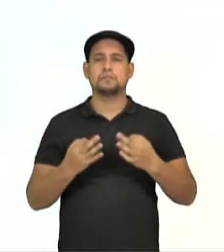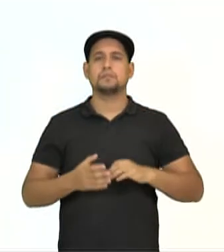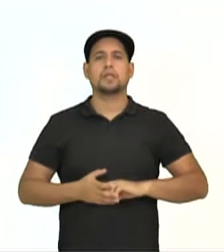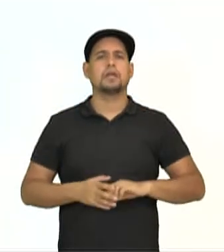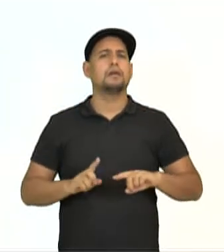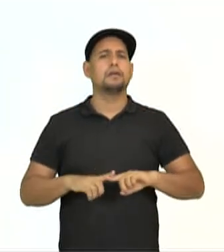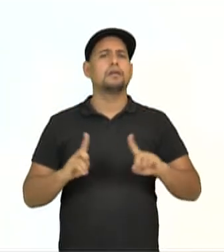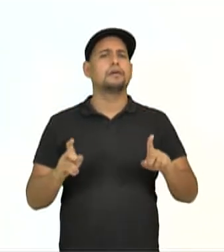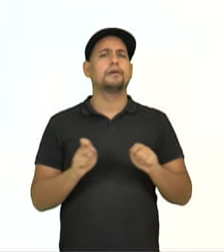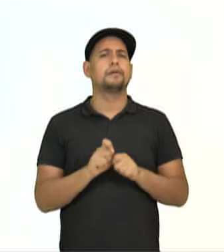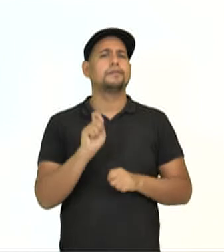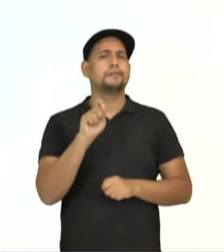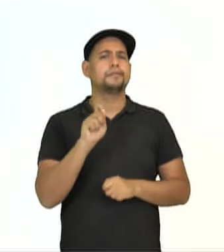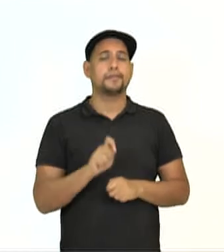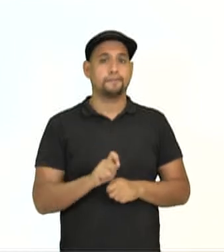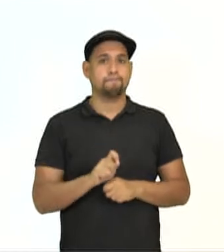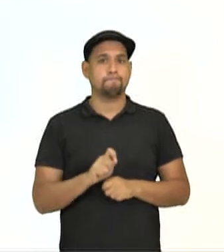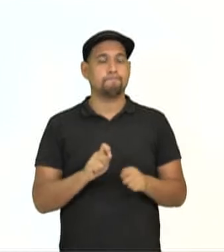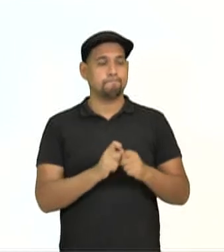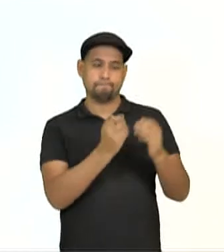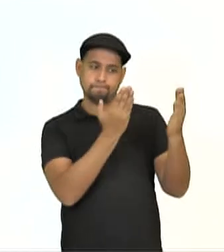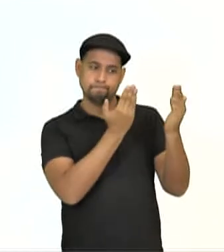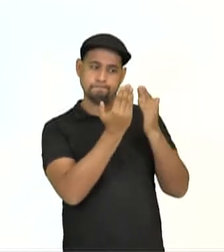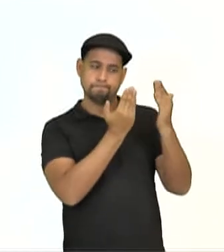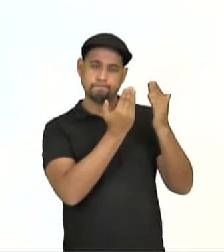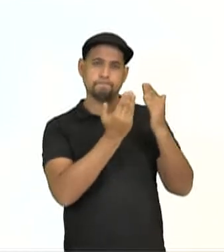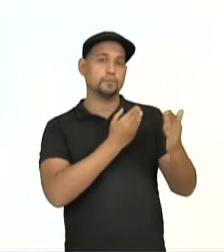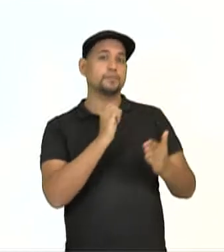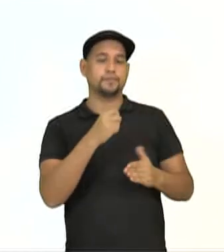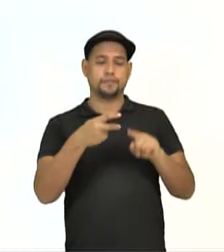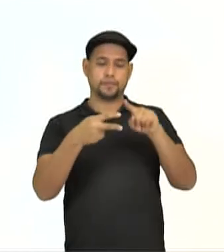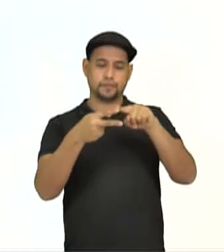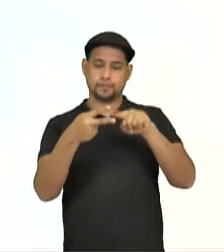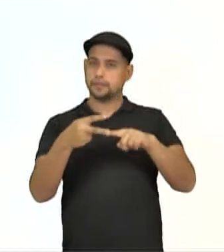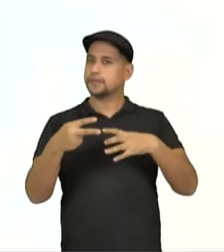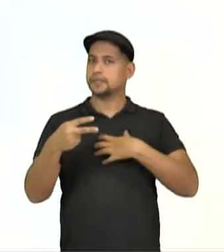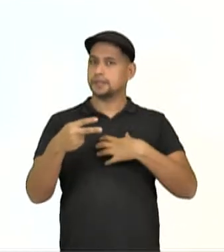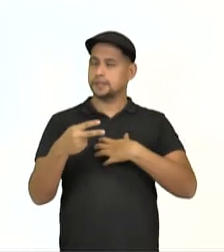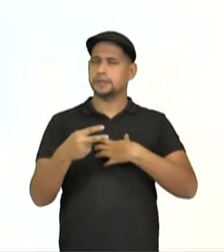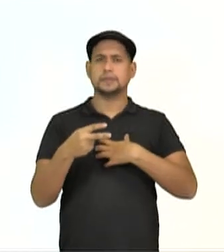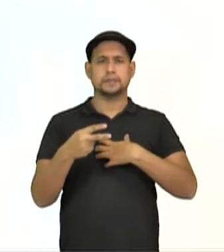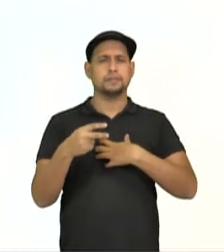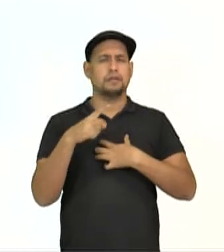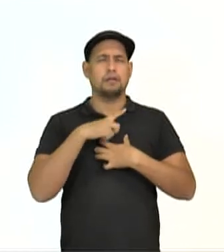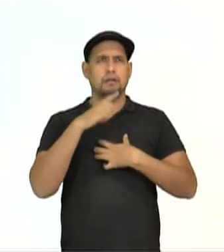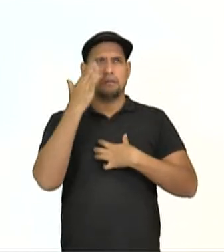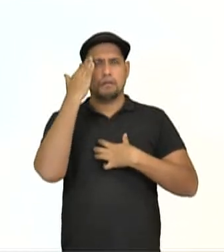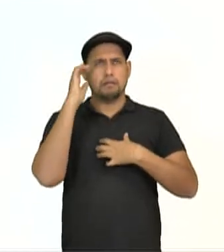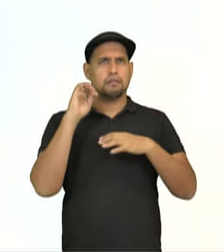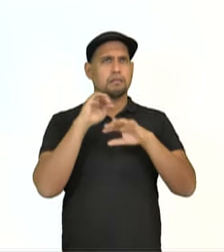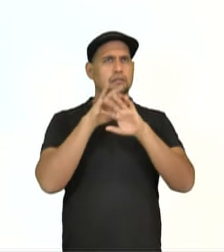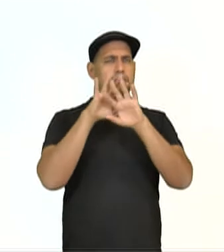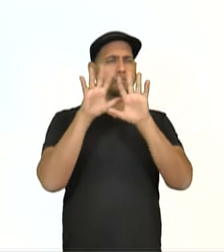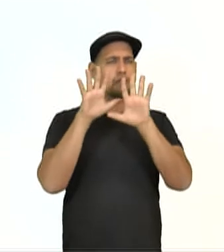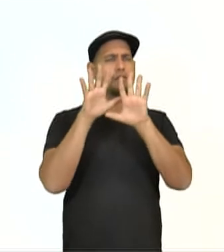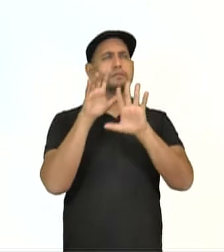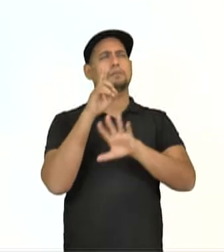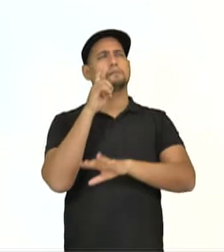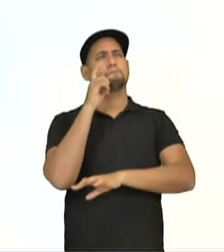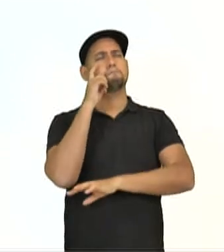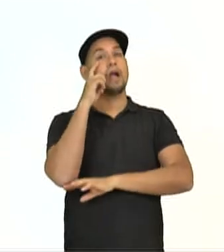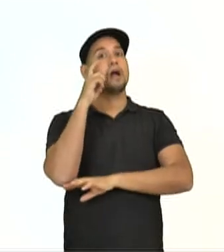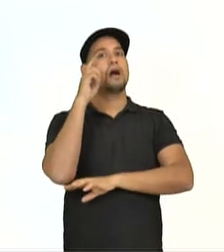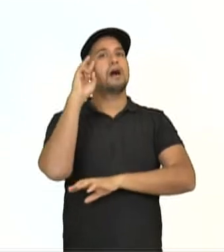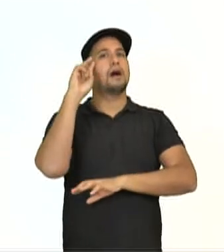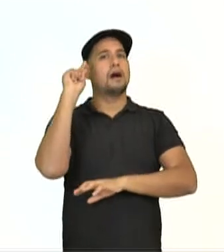Agora vamos ao grau comparativo, que vai comparar dois elementos que podem estar subentendidos em uma sentença. E